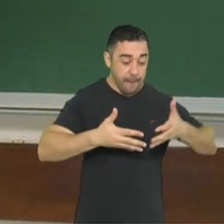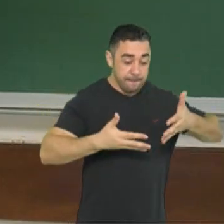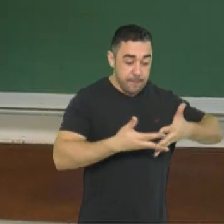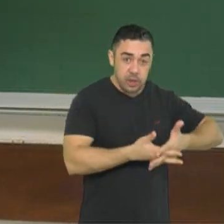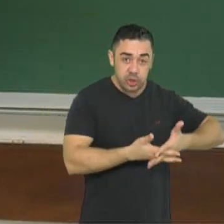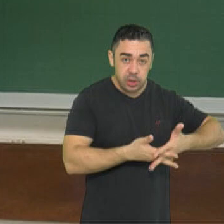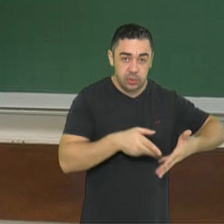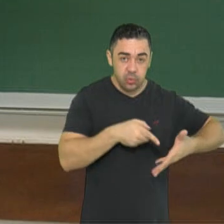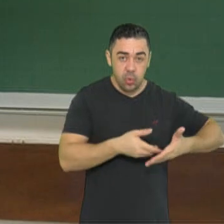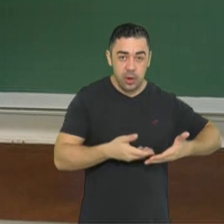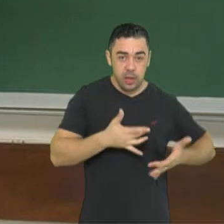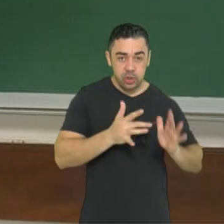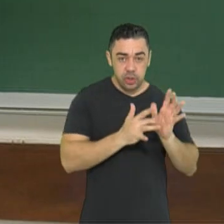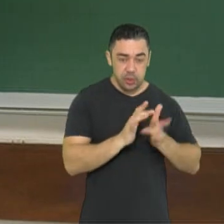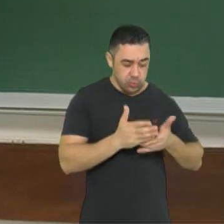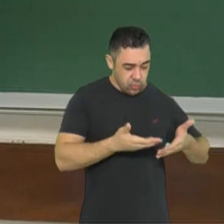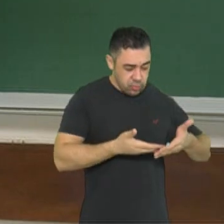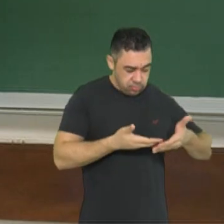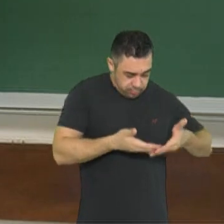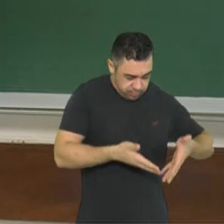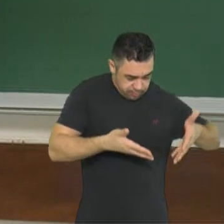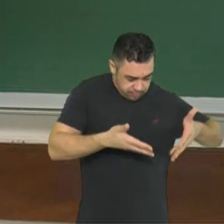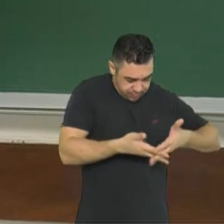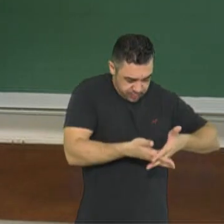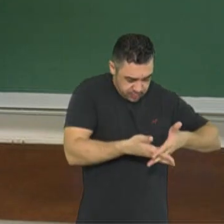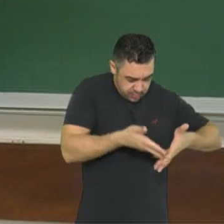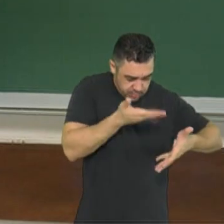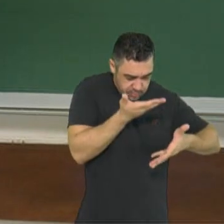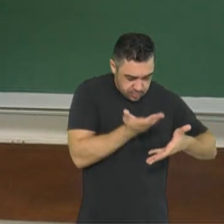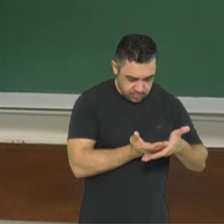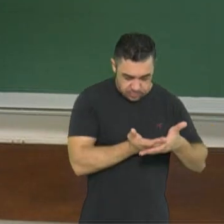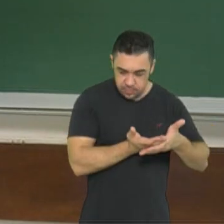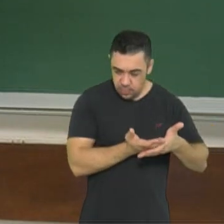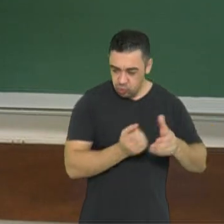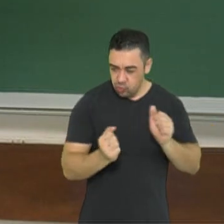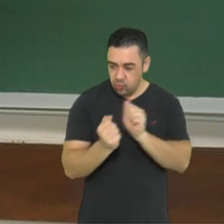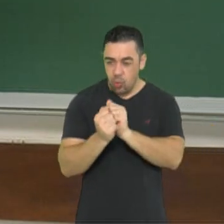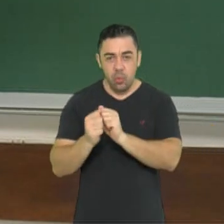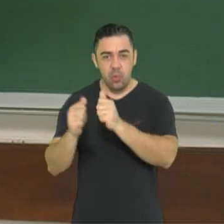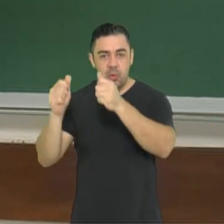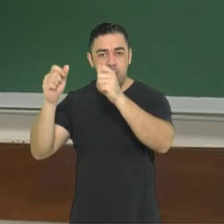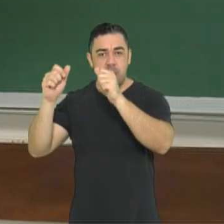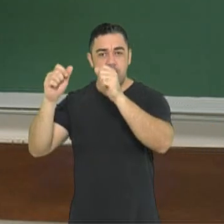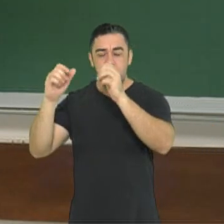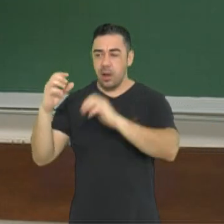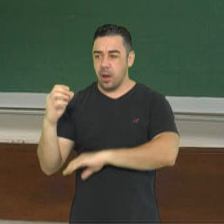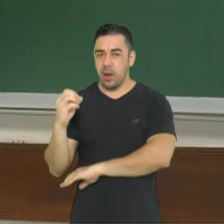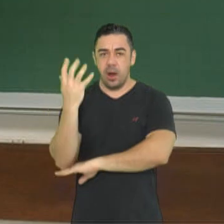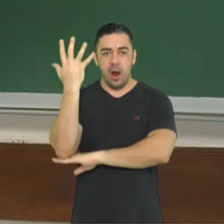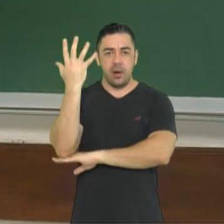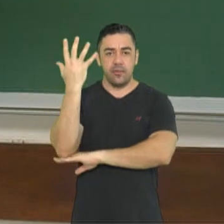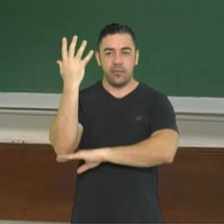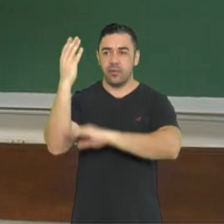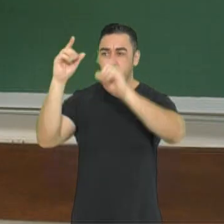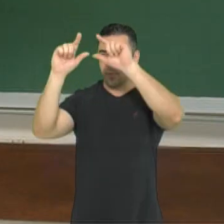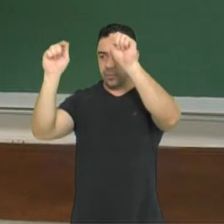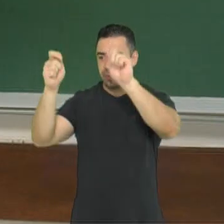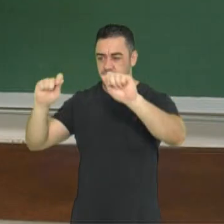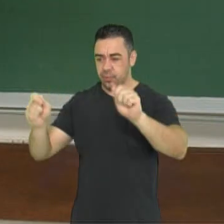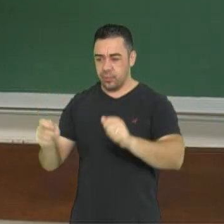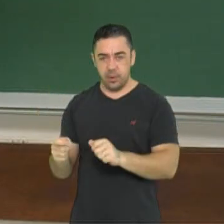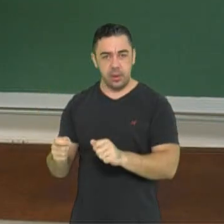Trouxeram alguns elementos dos povos germânicos para dentro da cristandade. E assim nós temos um